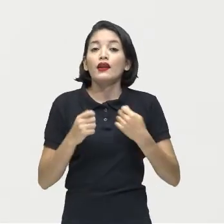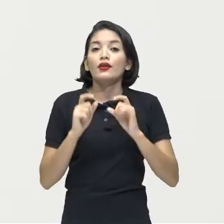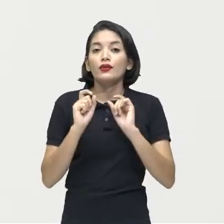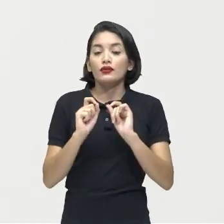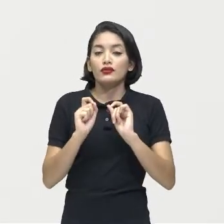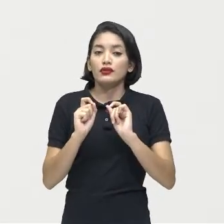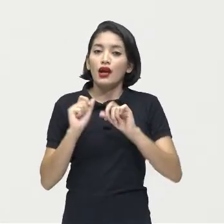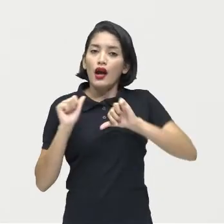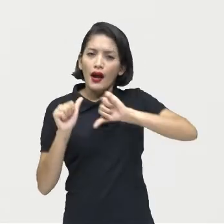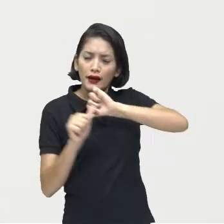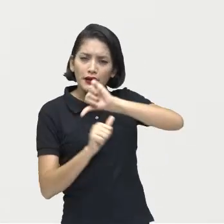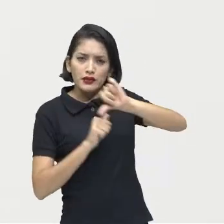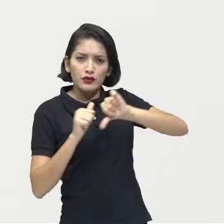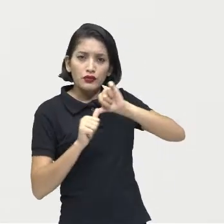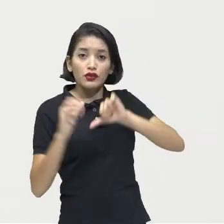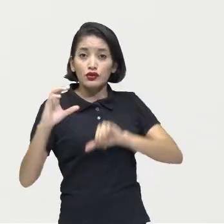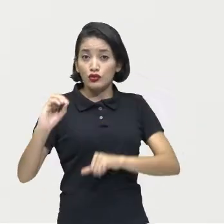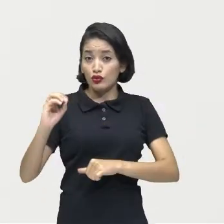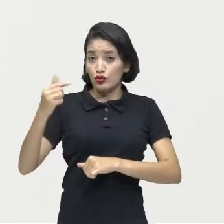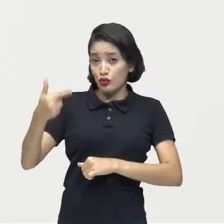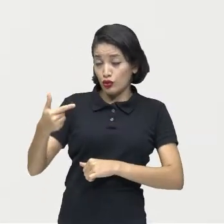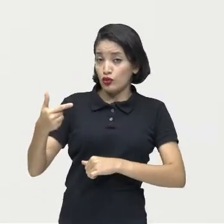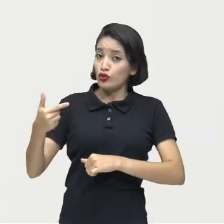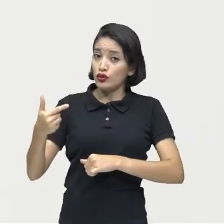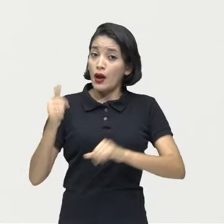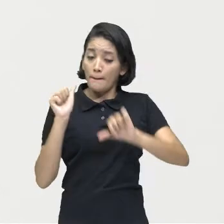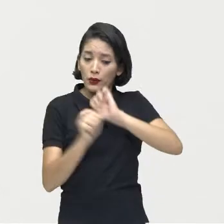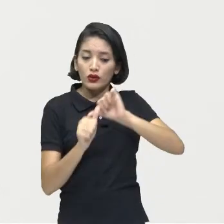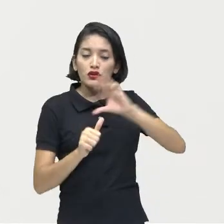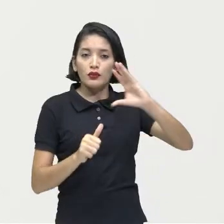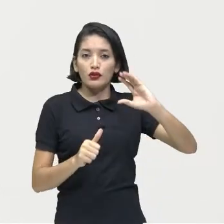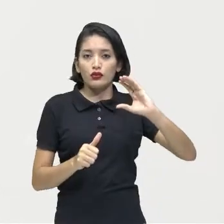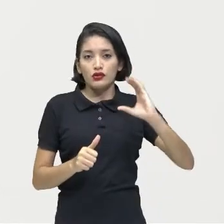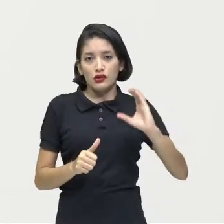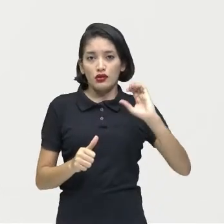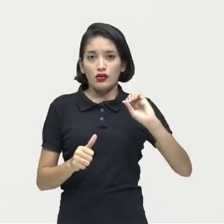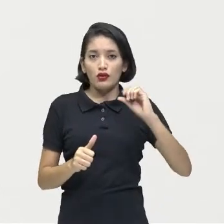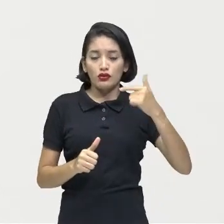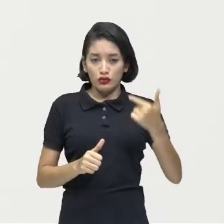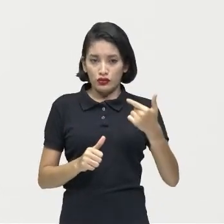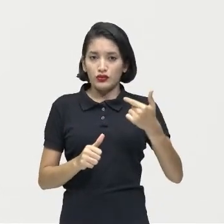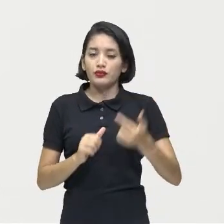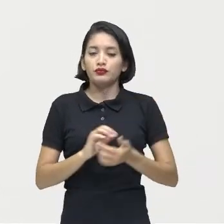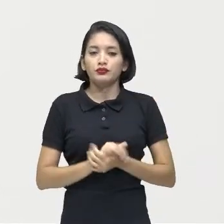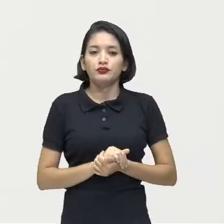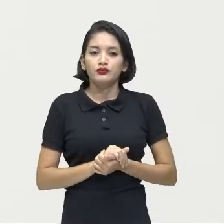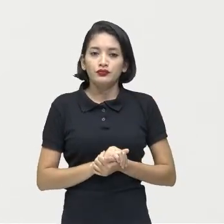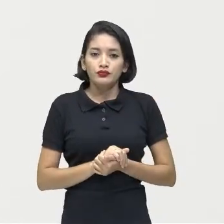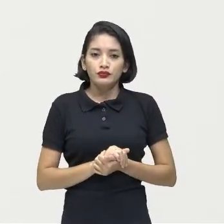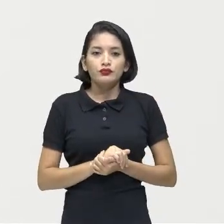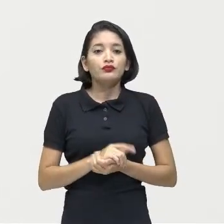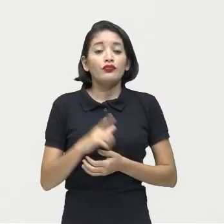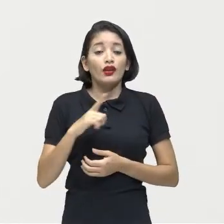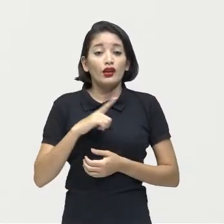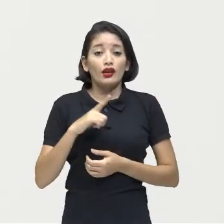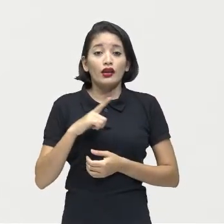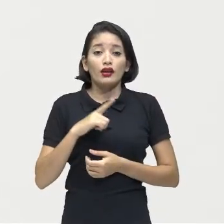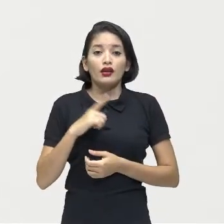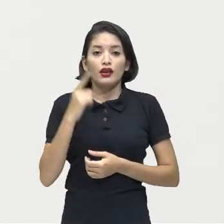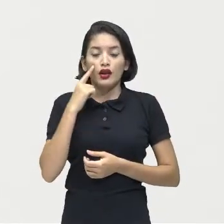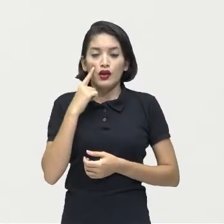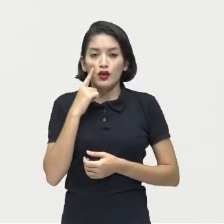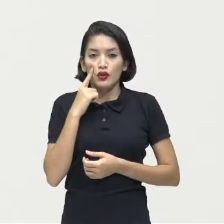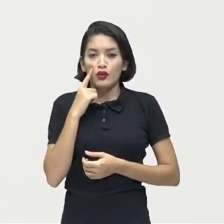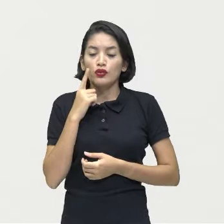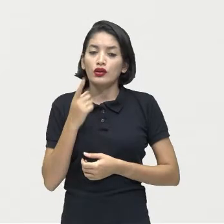realizar a troca do gás oxigênio pelo gás carbônico, né? Então a gente tem aqui o capilar, né? O capilar é aquele que vem